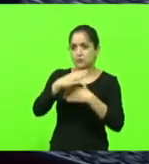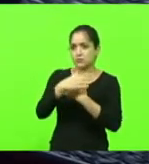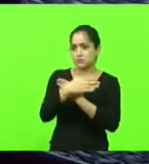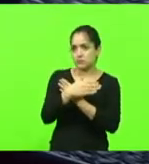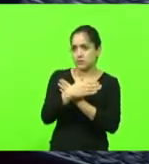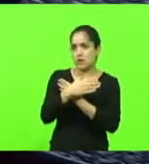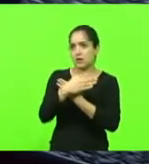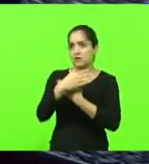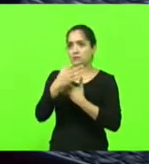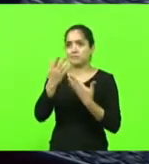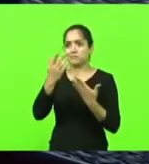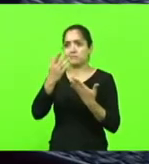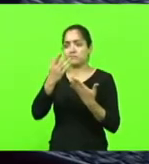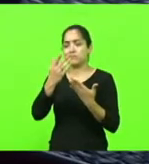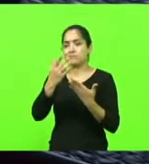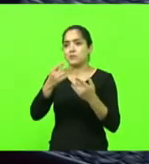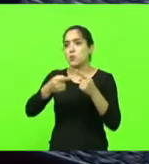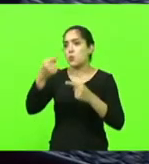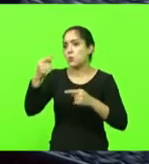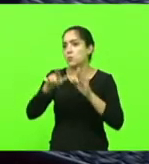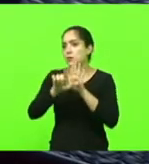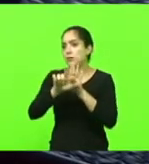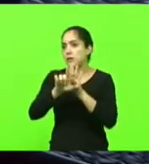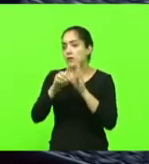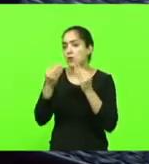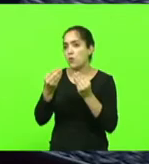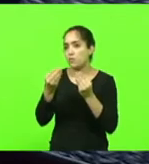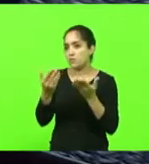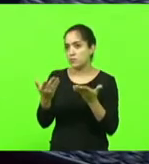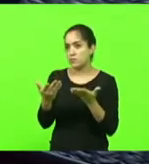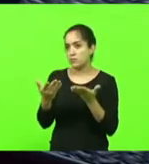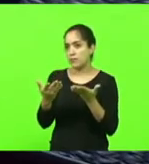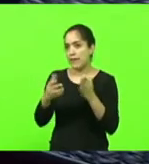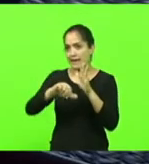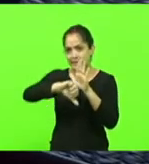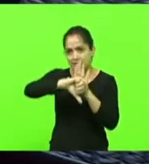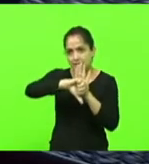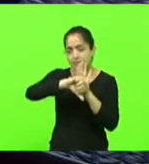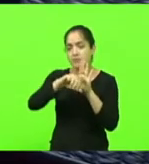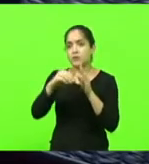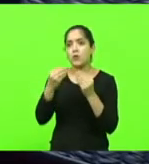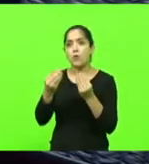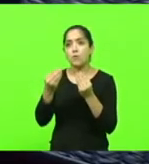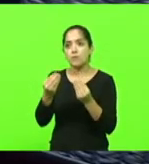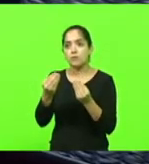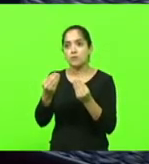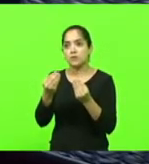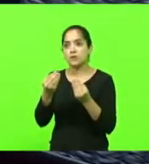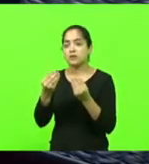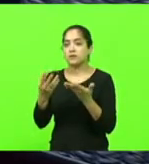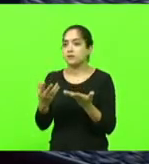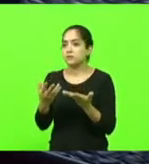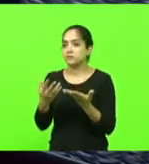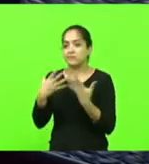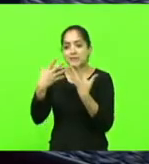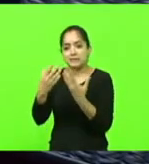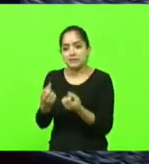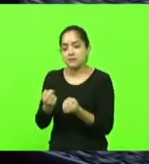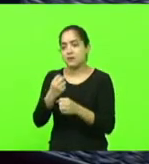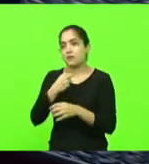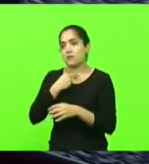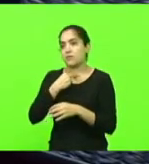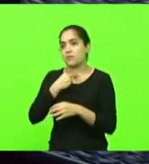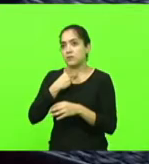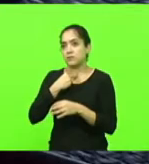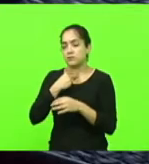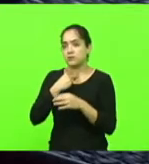botar 1 quilo de droga na mala. É isso que está acontecendo na cabeça dele, e é isso que a gente não pode permitir. Então, por isso, desculpa, obrigado, Cobalcini,